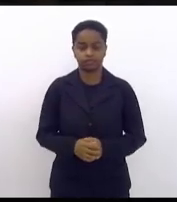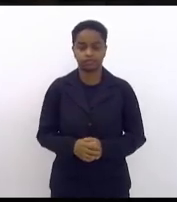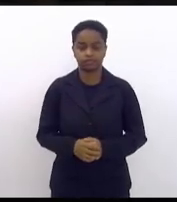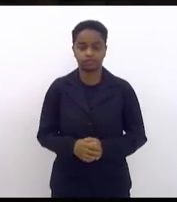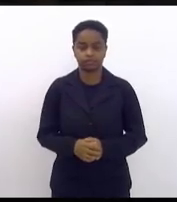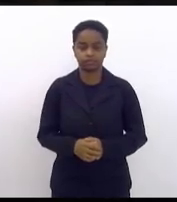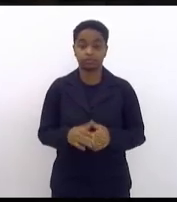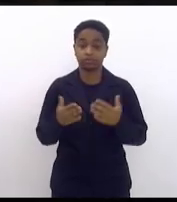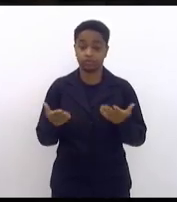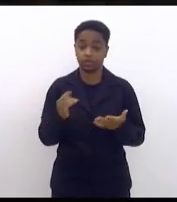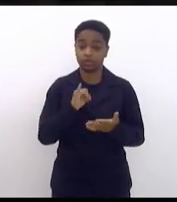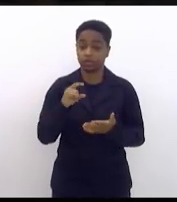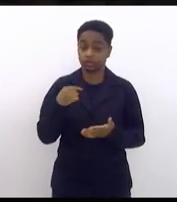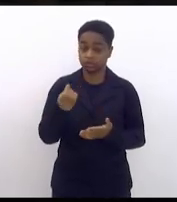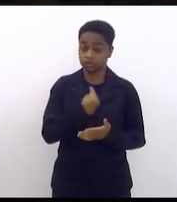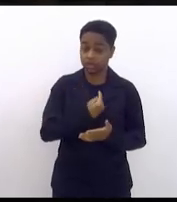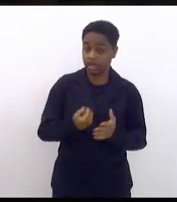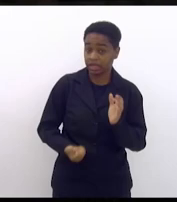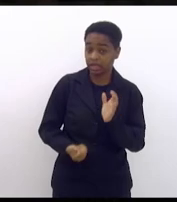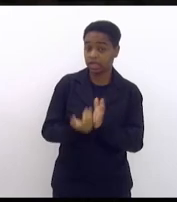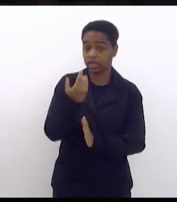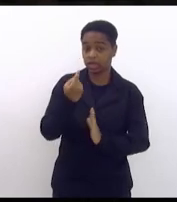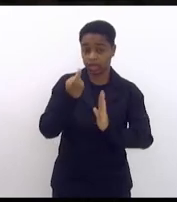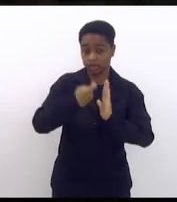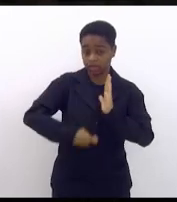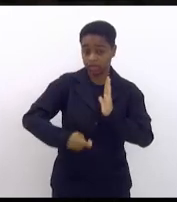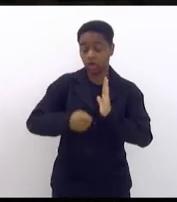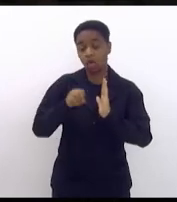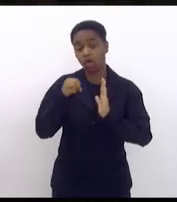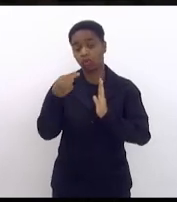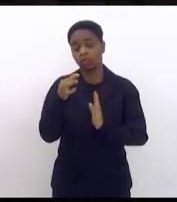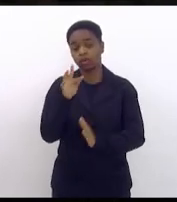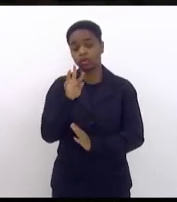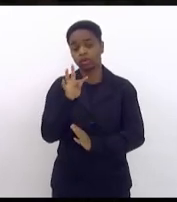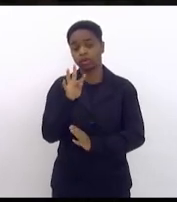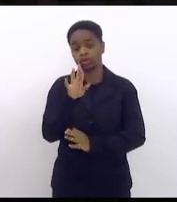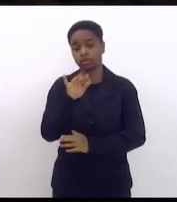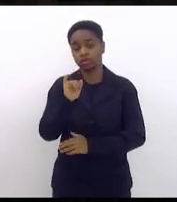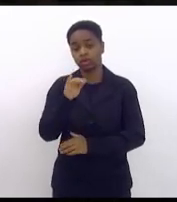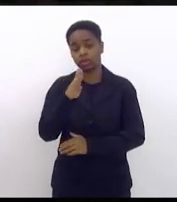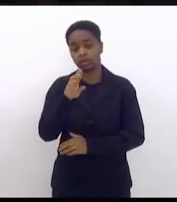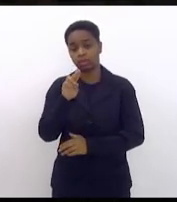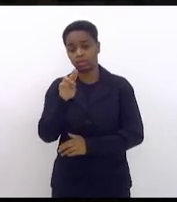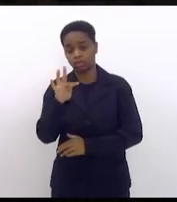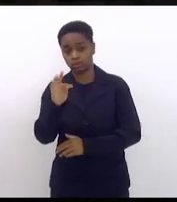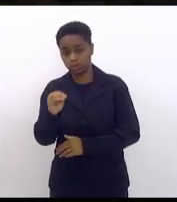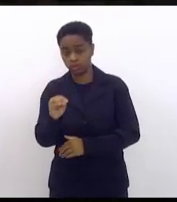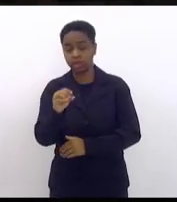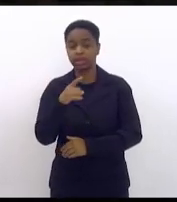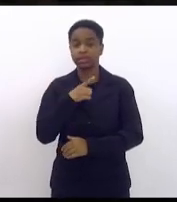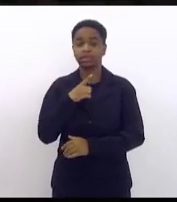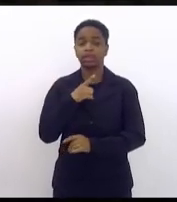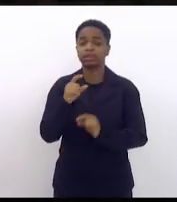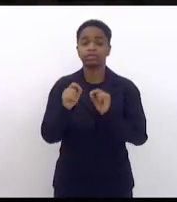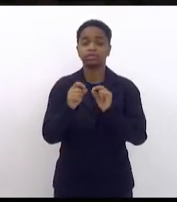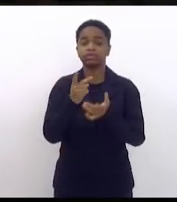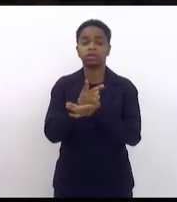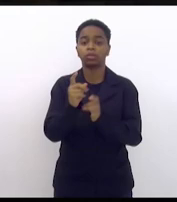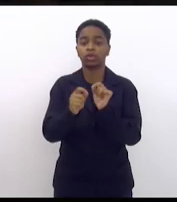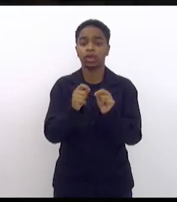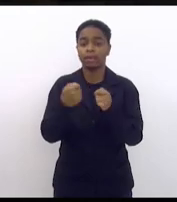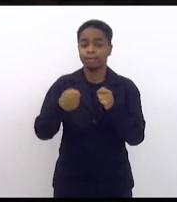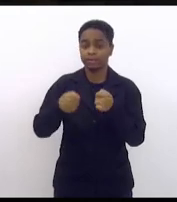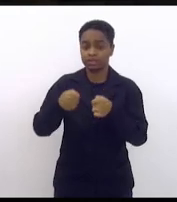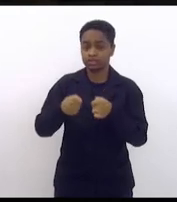você cria um tributo, ou aumenta o tributo ou uma taxa, tem o princípio da anualidade. Você tem que aprovar